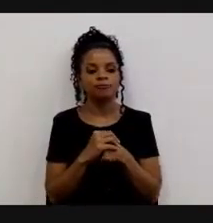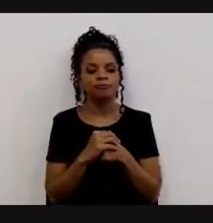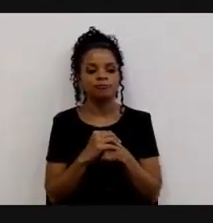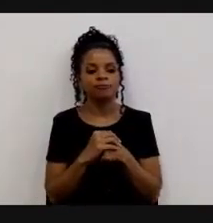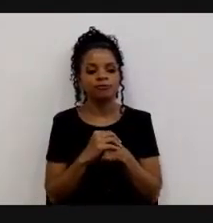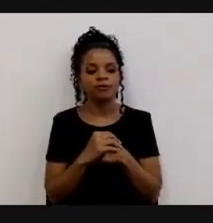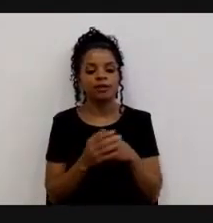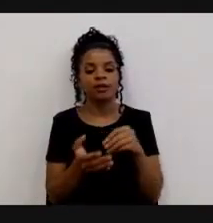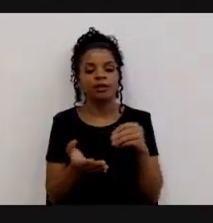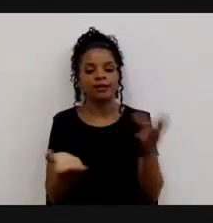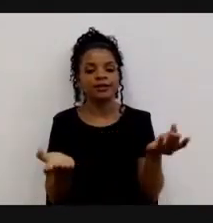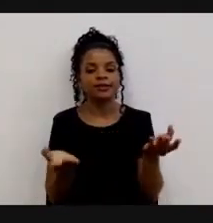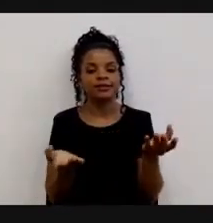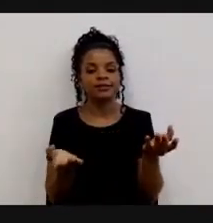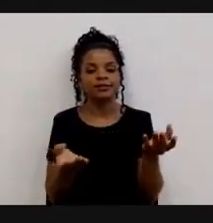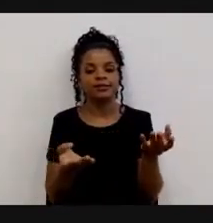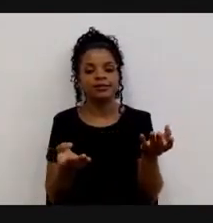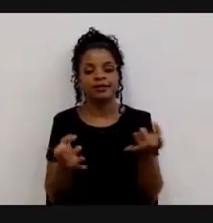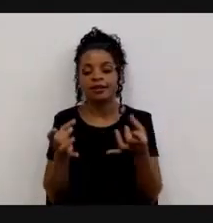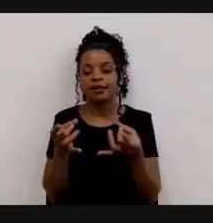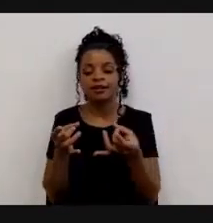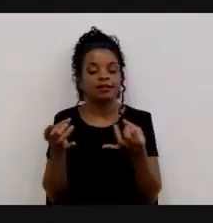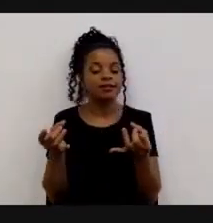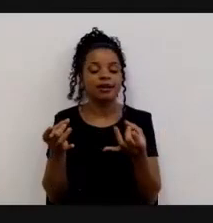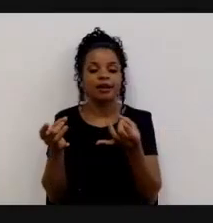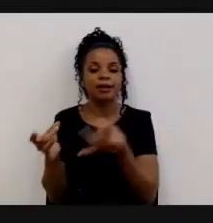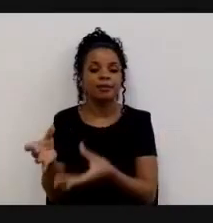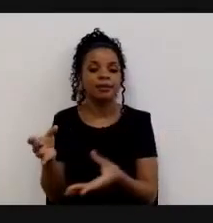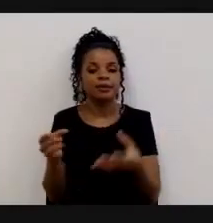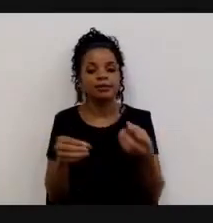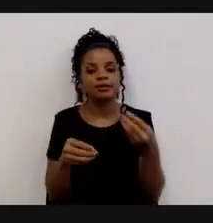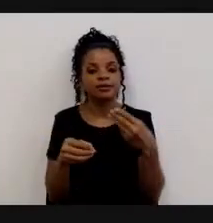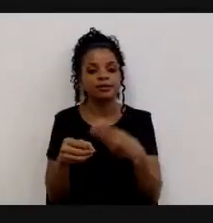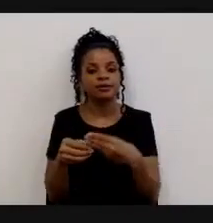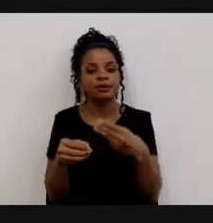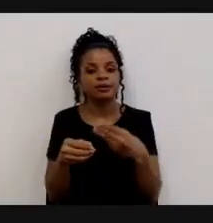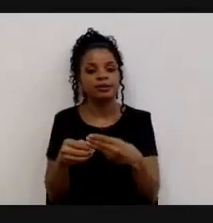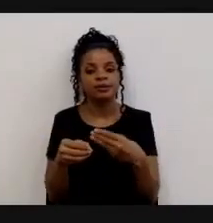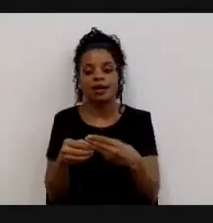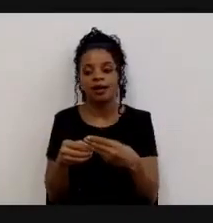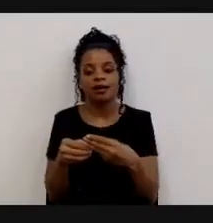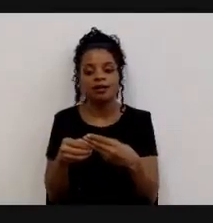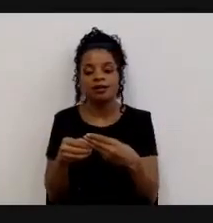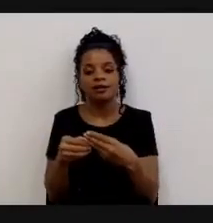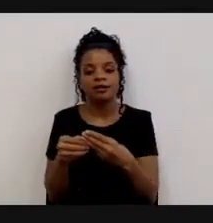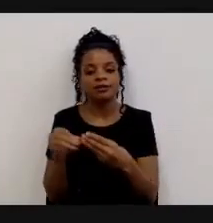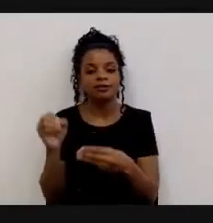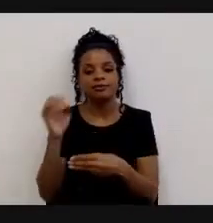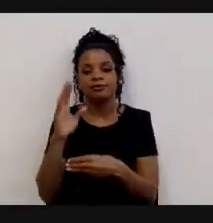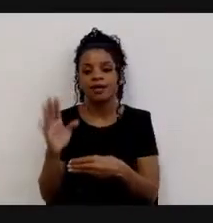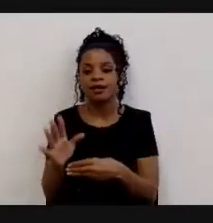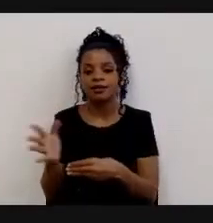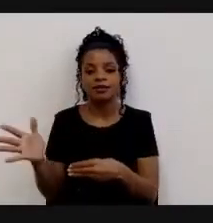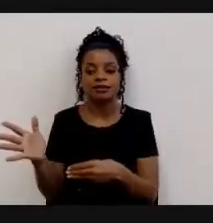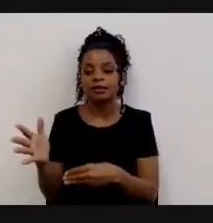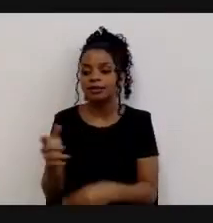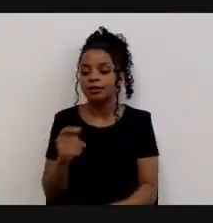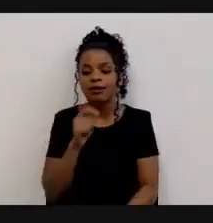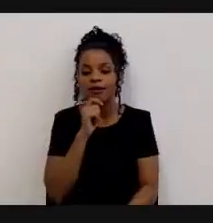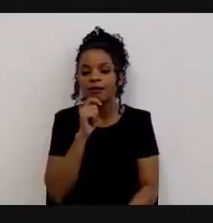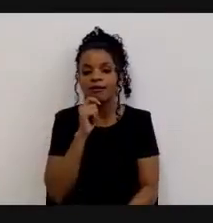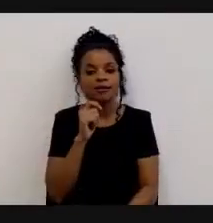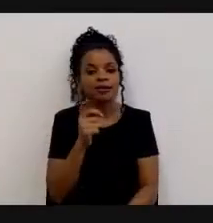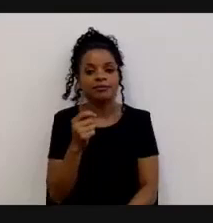alguns municípios do Estado brasileiro não recebam esse tipo de emenda. Estão num apagão, estão numa seara que não são interessantes de